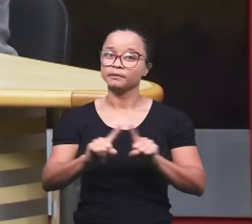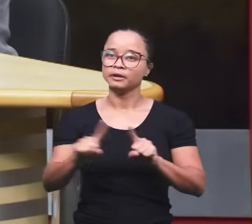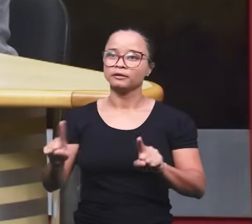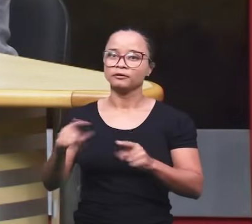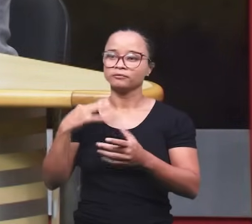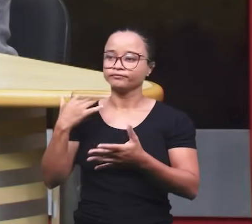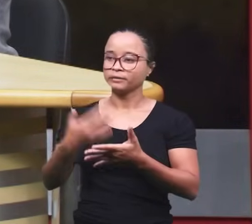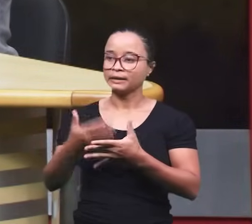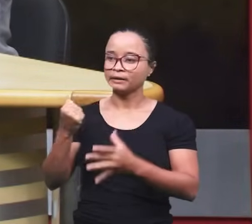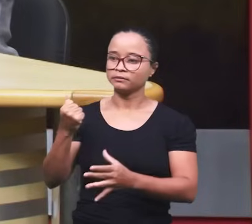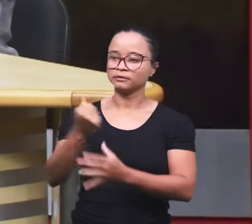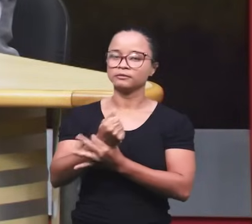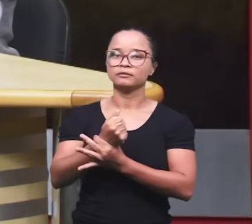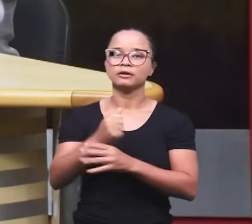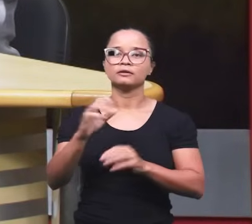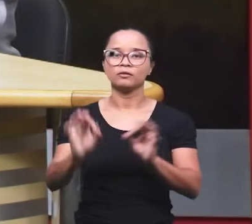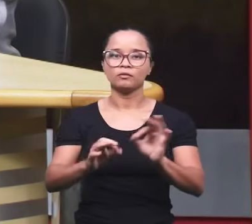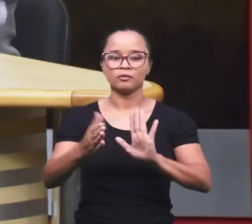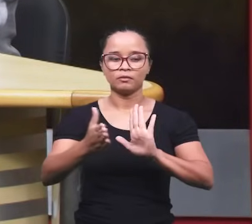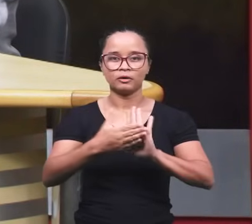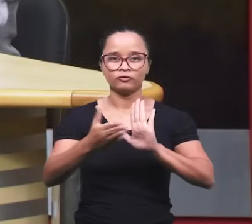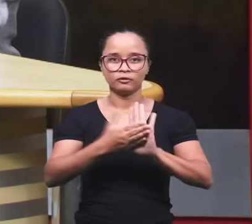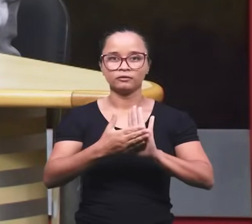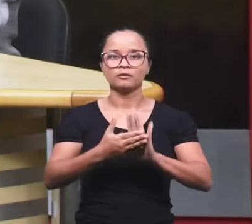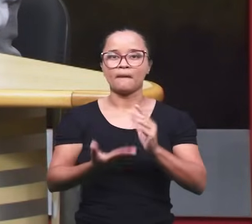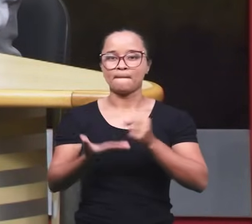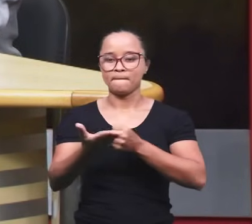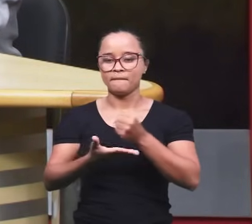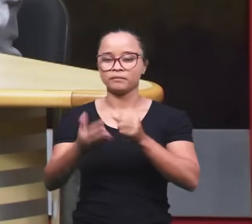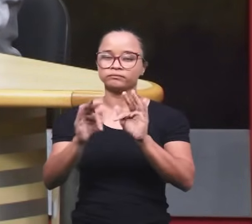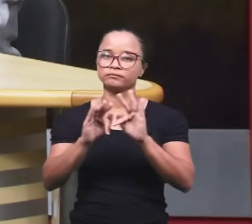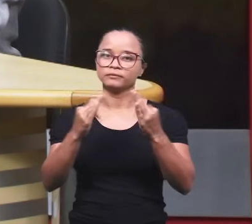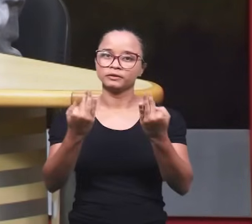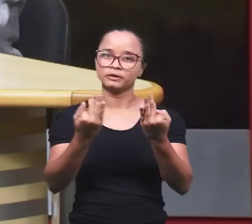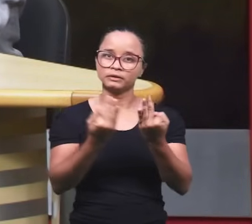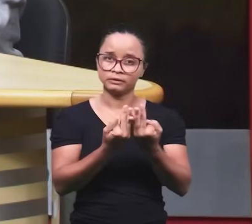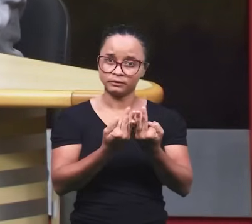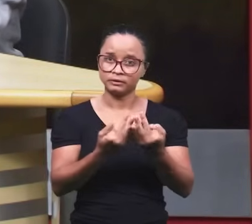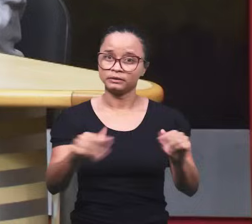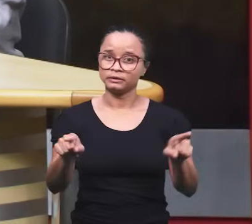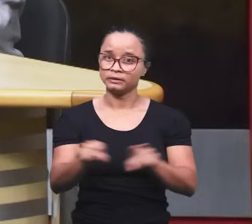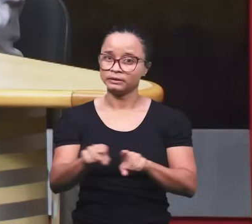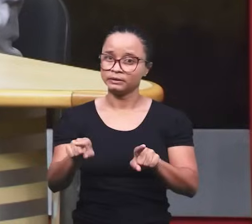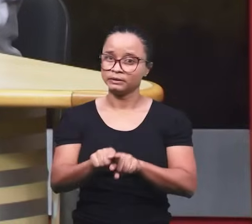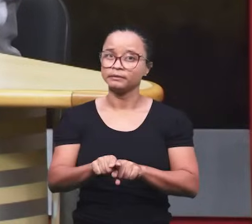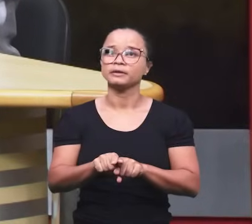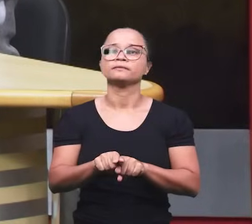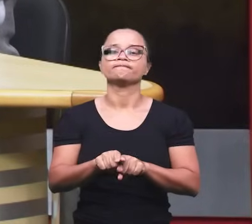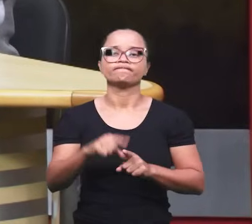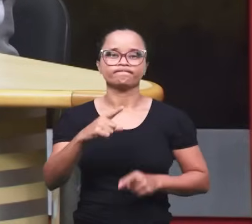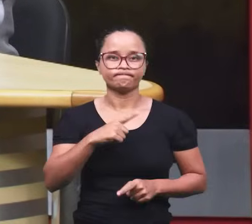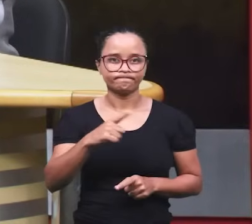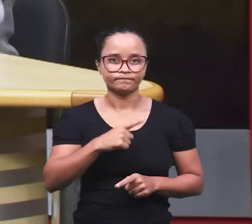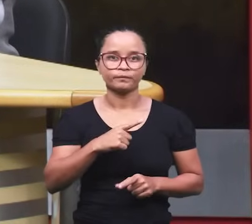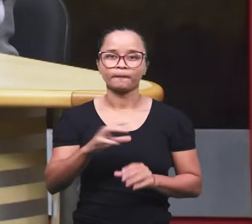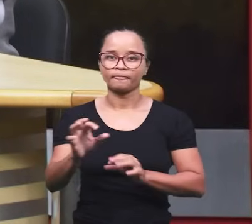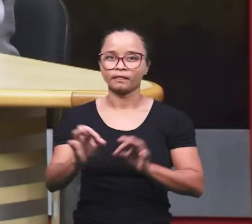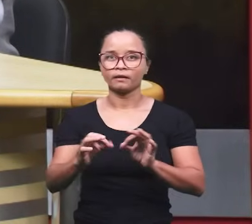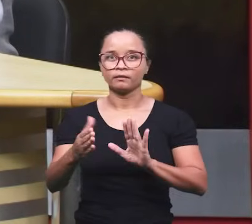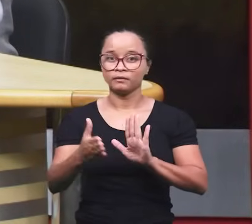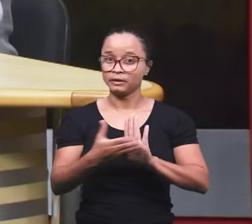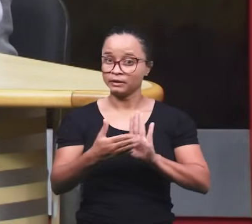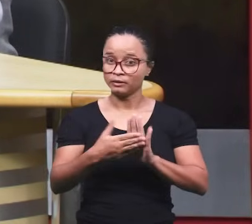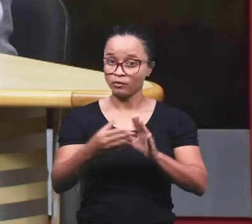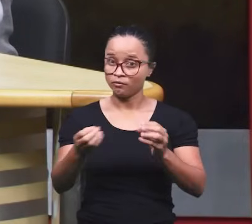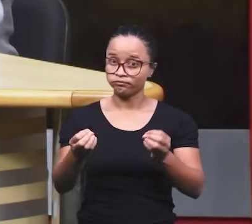eh de um projeto baseado Numa família e e que haveria invariavelmente nesse projeto